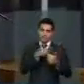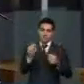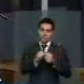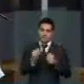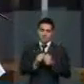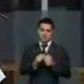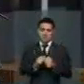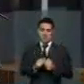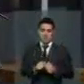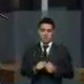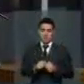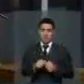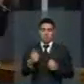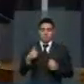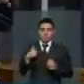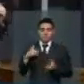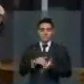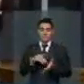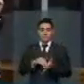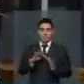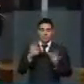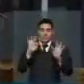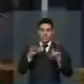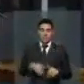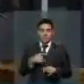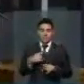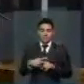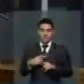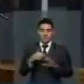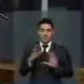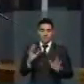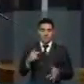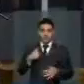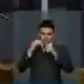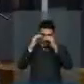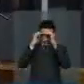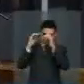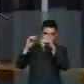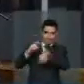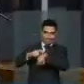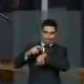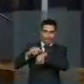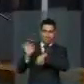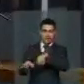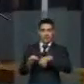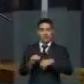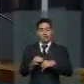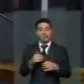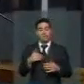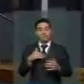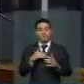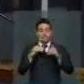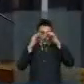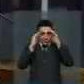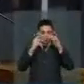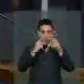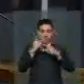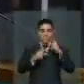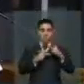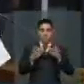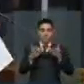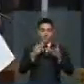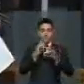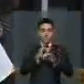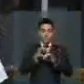quero encerrar, porque eu sou obediente à campainha, eu quero encerrar dizendo o seguinte: